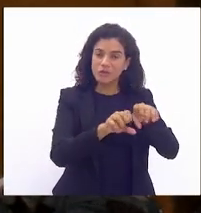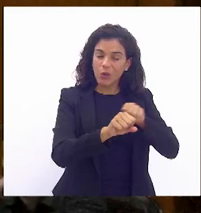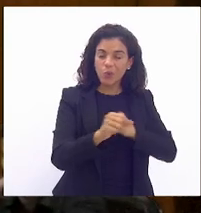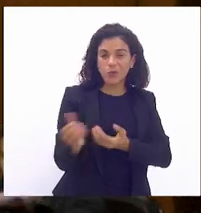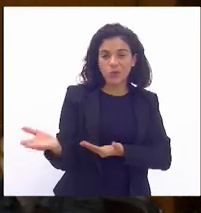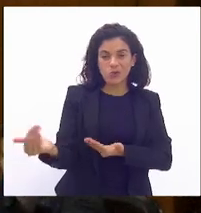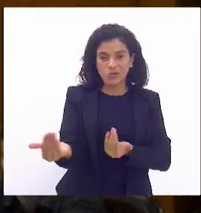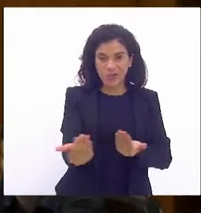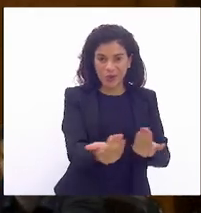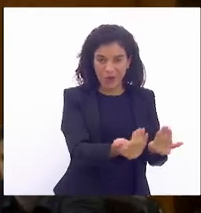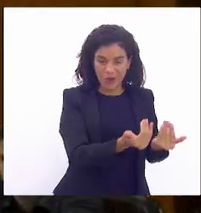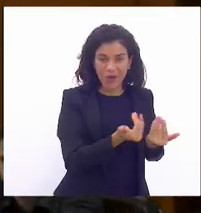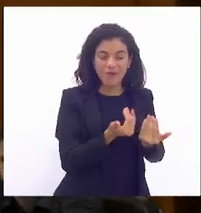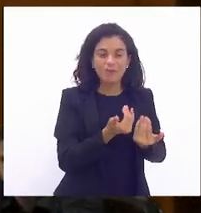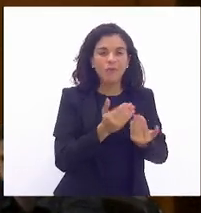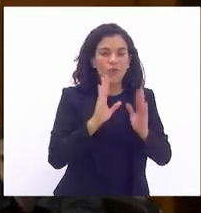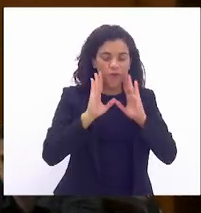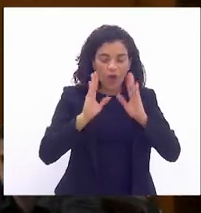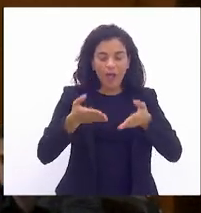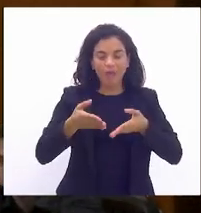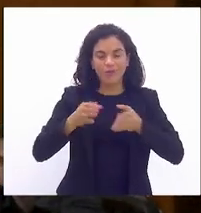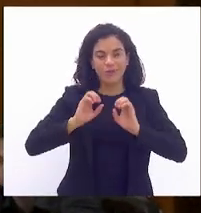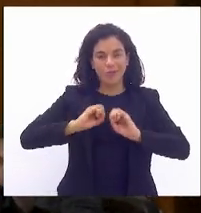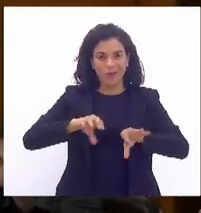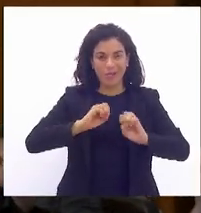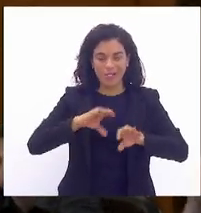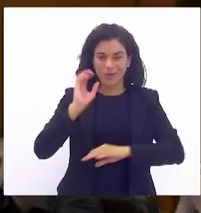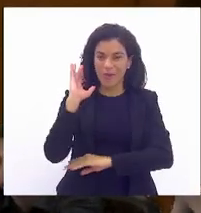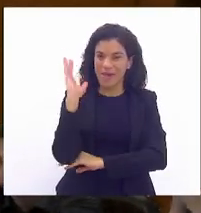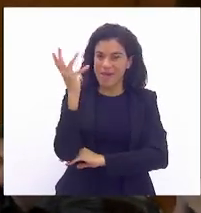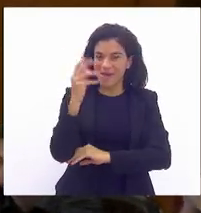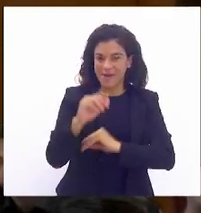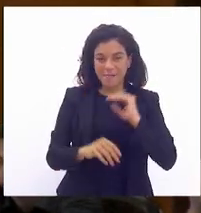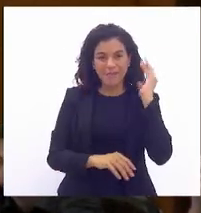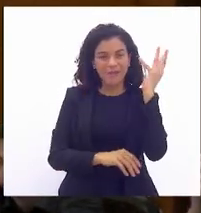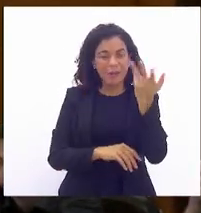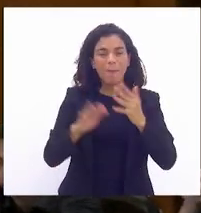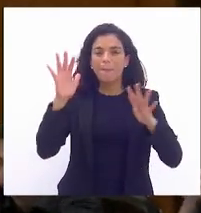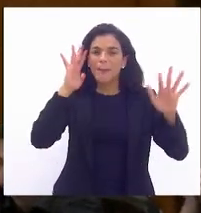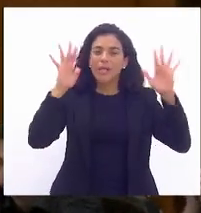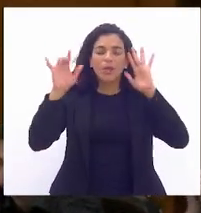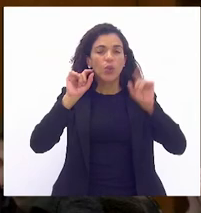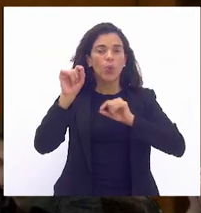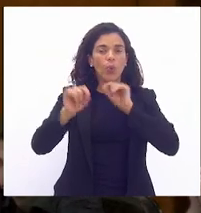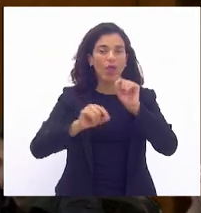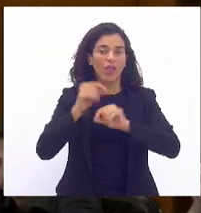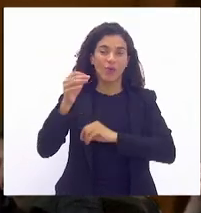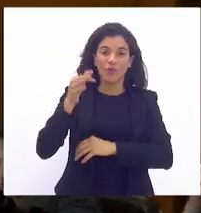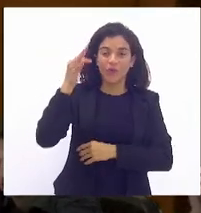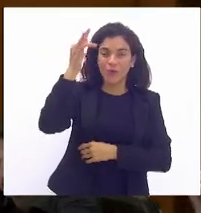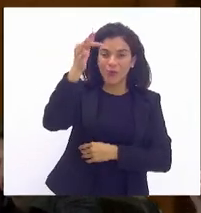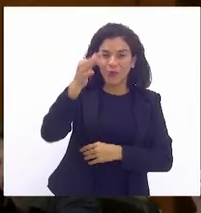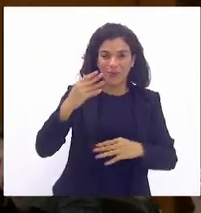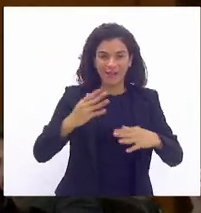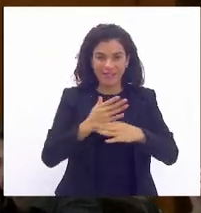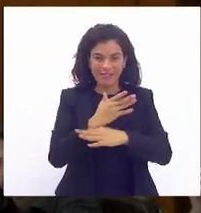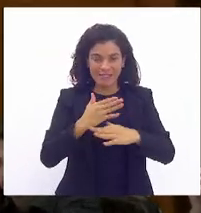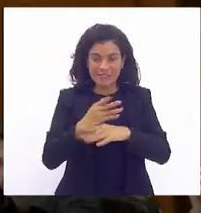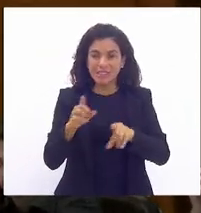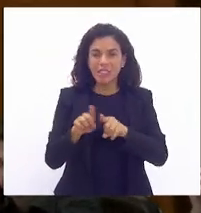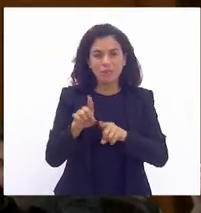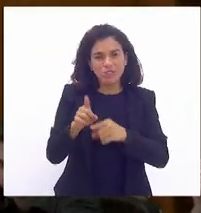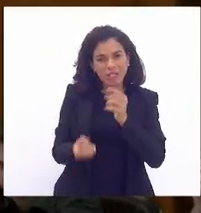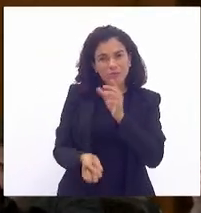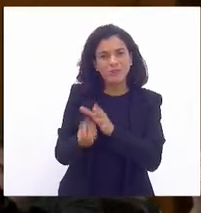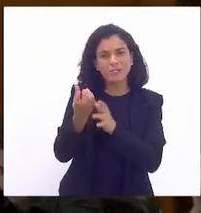jovens, na educação ambiental do futuro da nossa cidade. E temos desenvolvido diversos